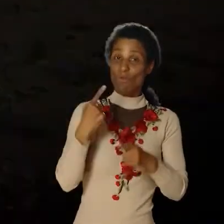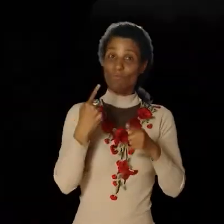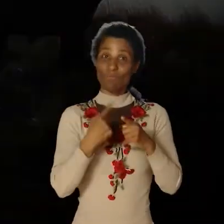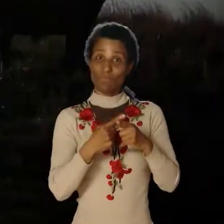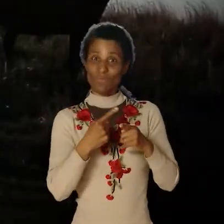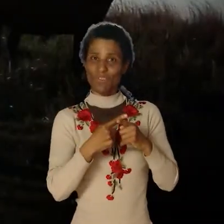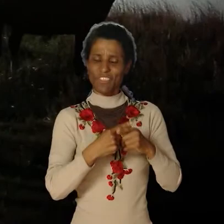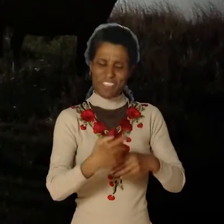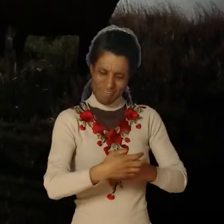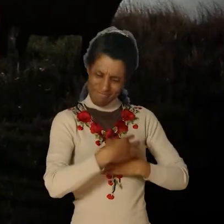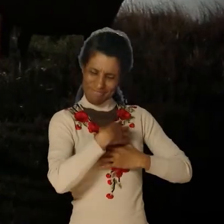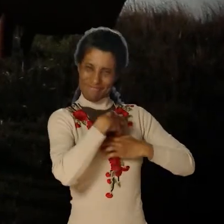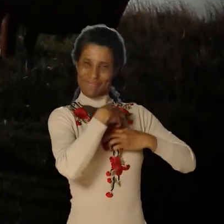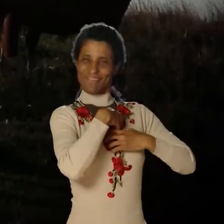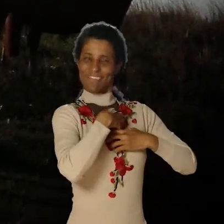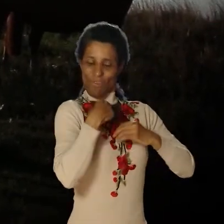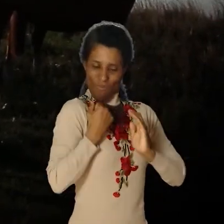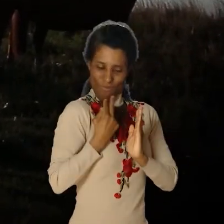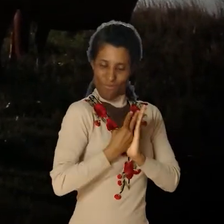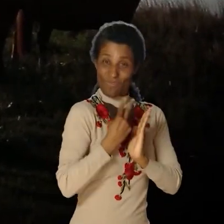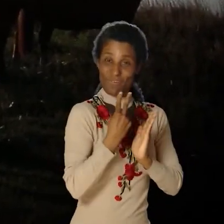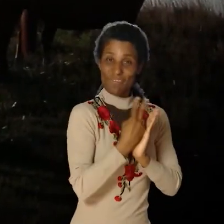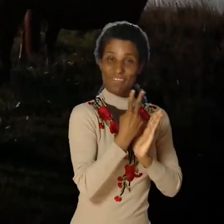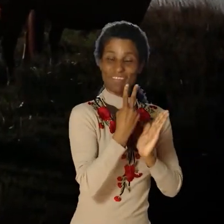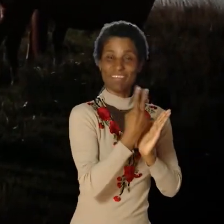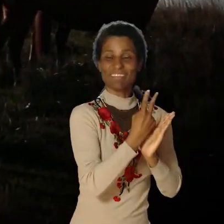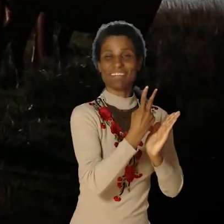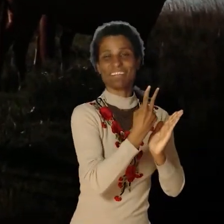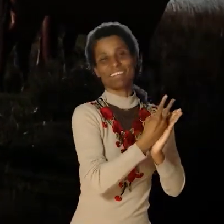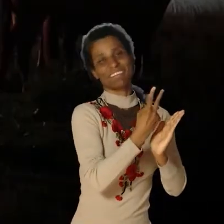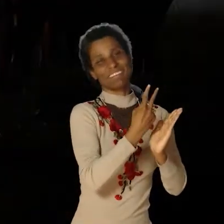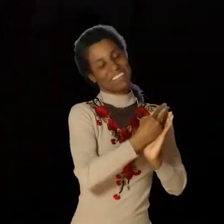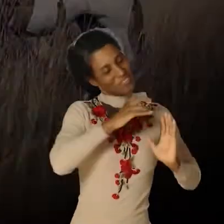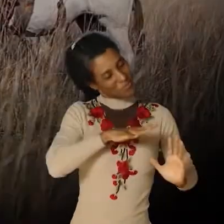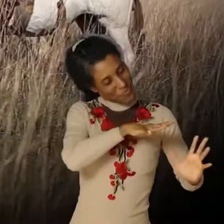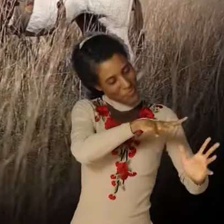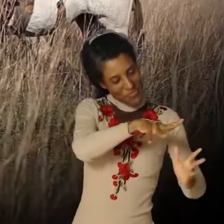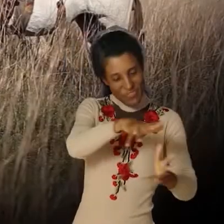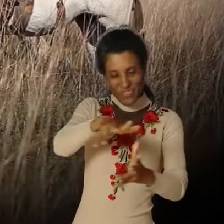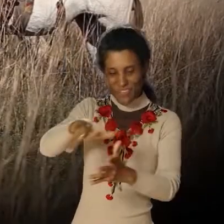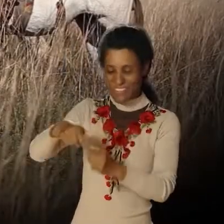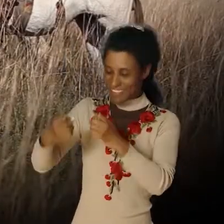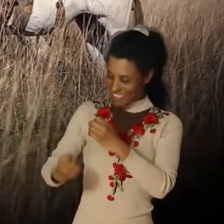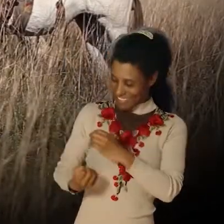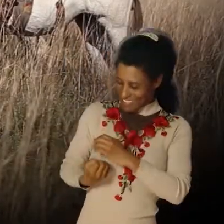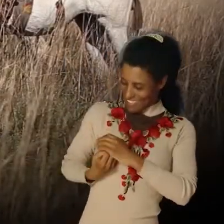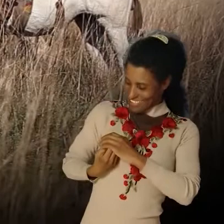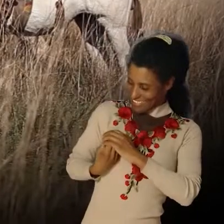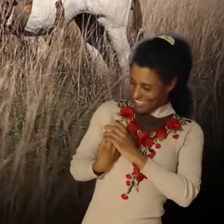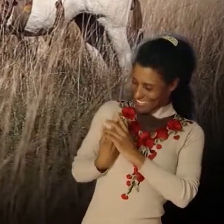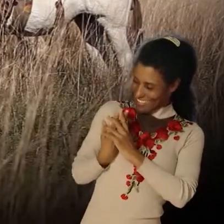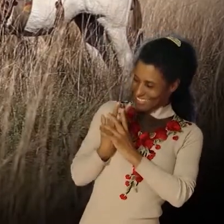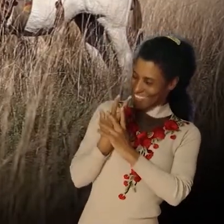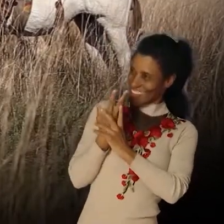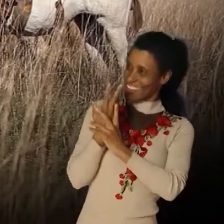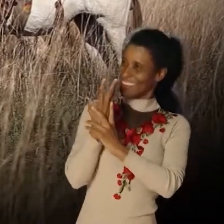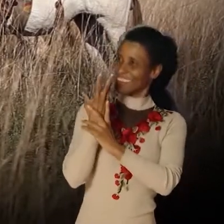morrer, porque de mim vai ficar o mundo que eu